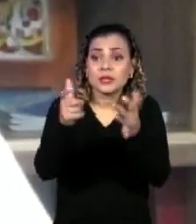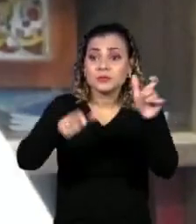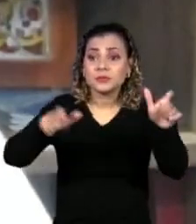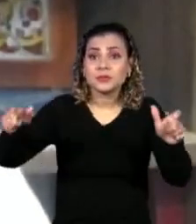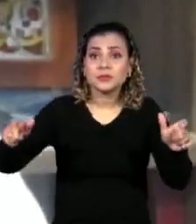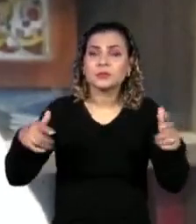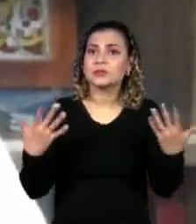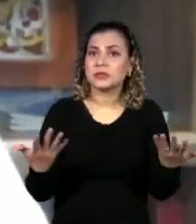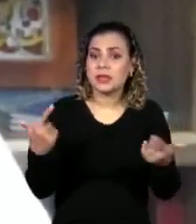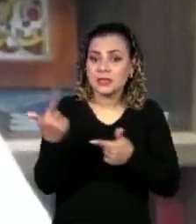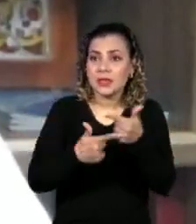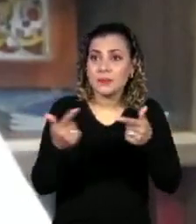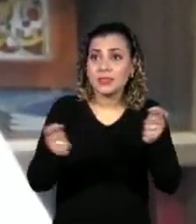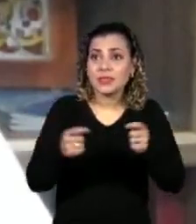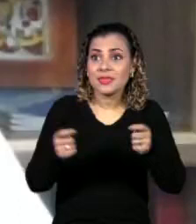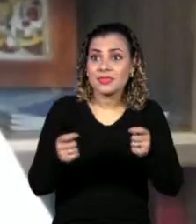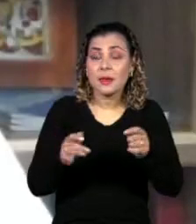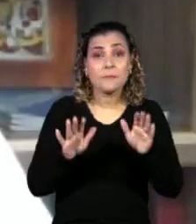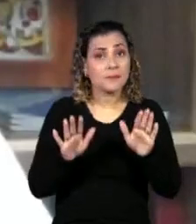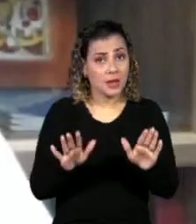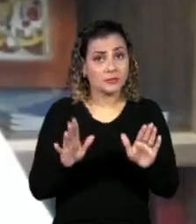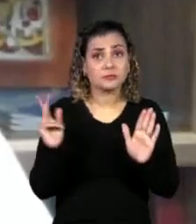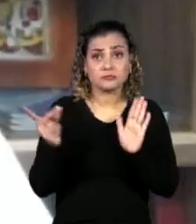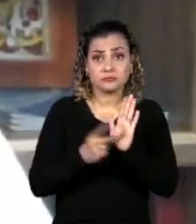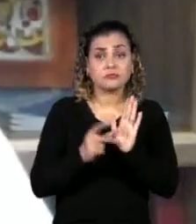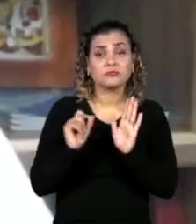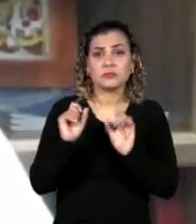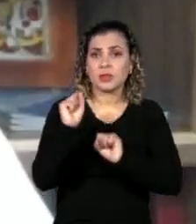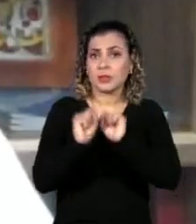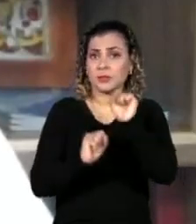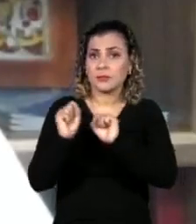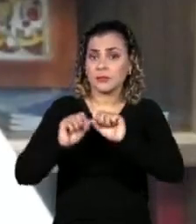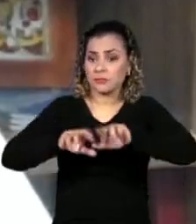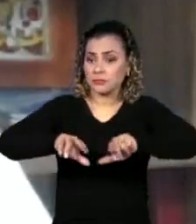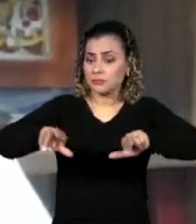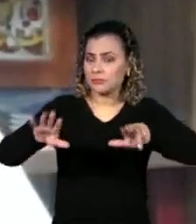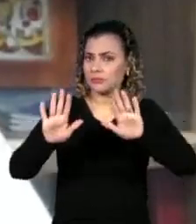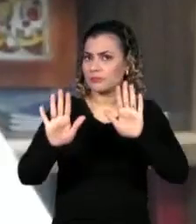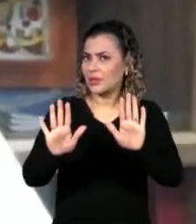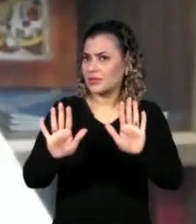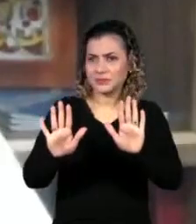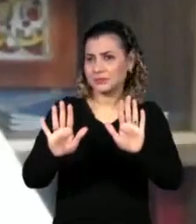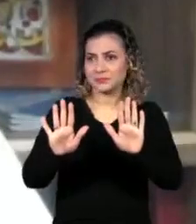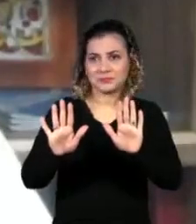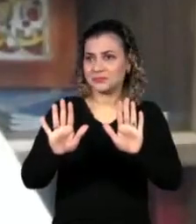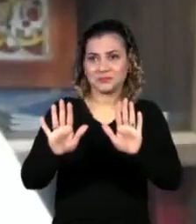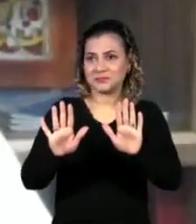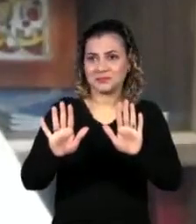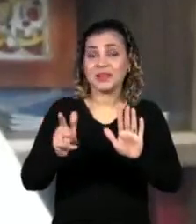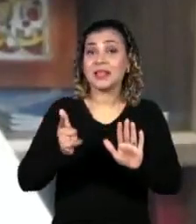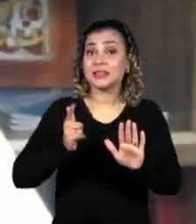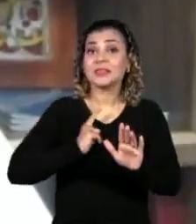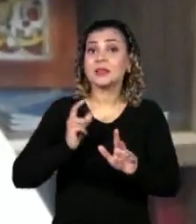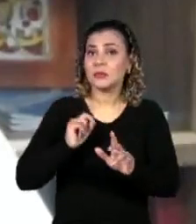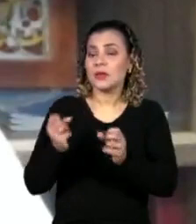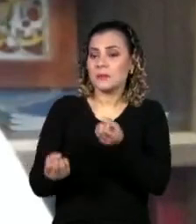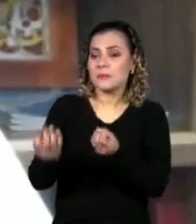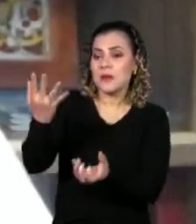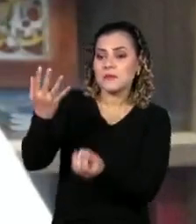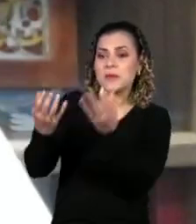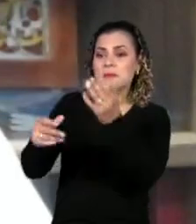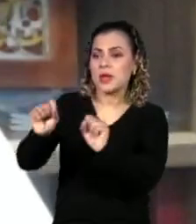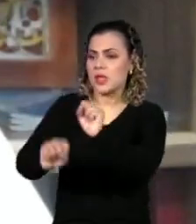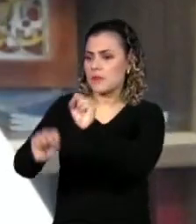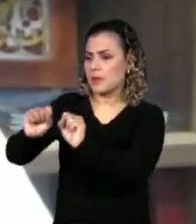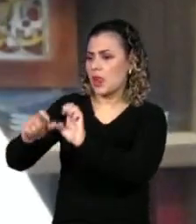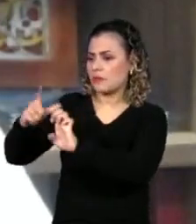empregos formais medidos pelos órgãos governamentais. Na verdade, que tem aí, então, um fenômeno que está se passando e que